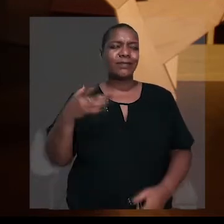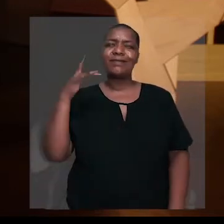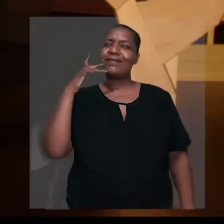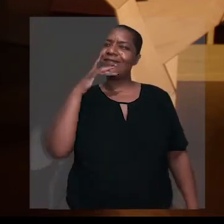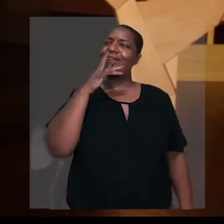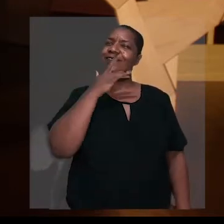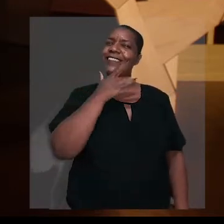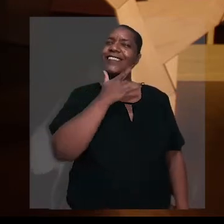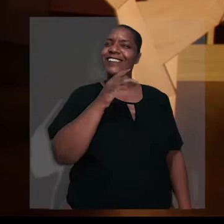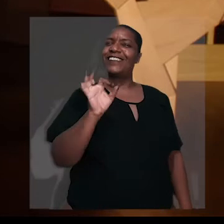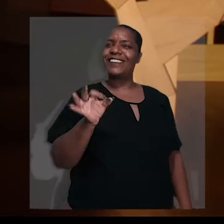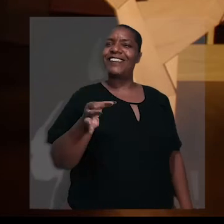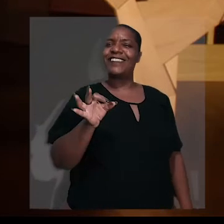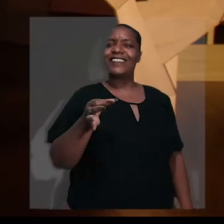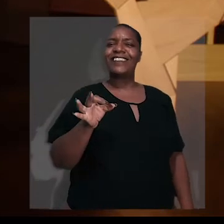É delicioso, não é?